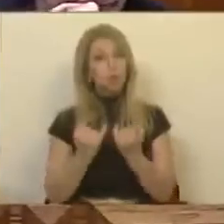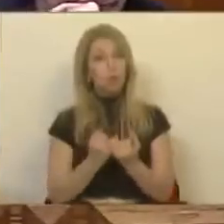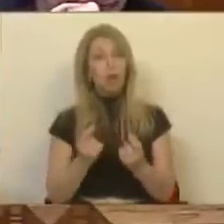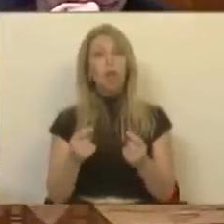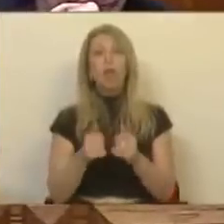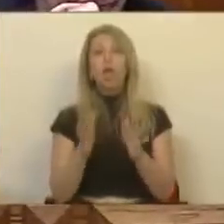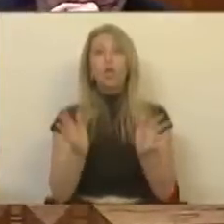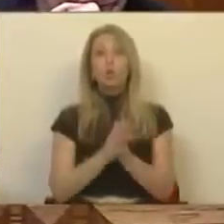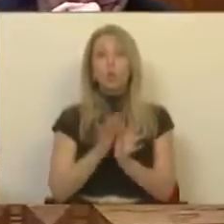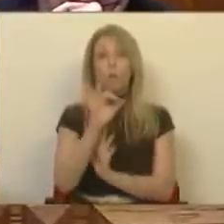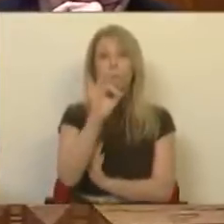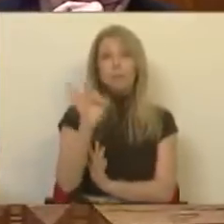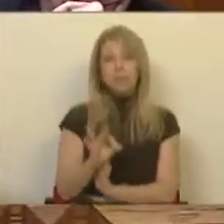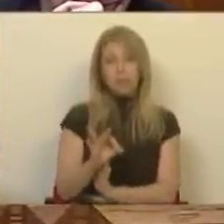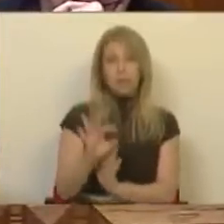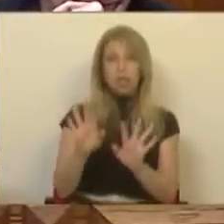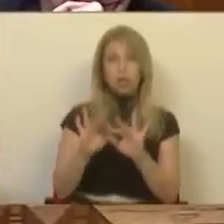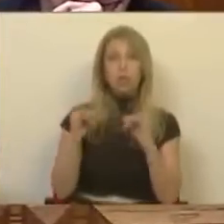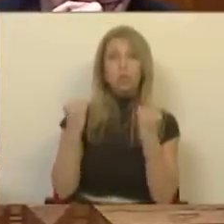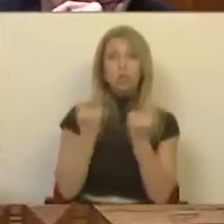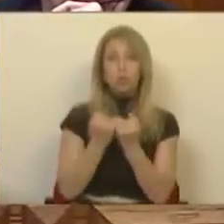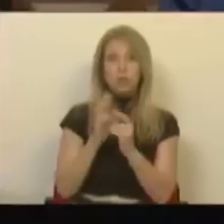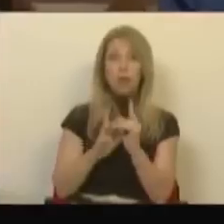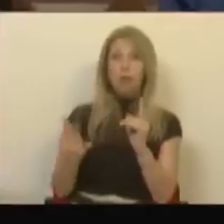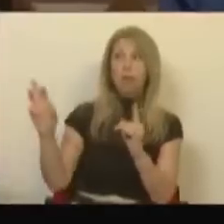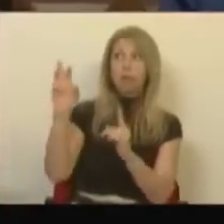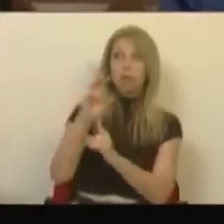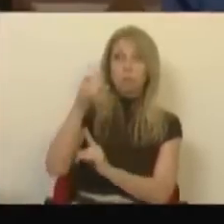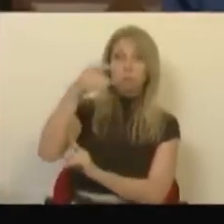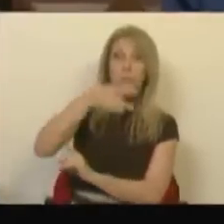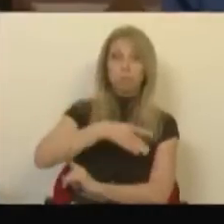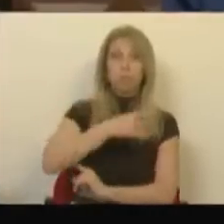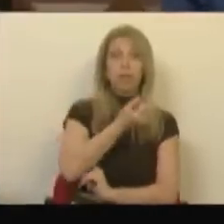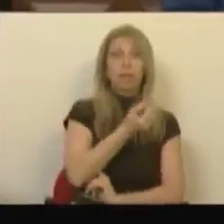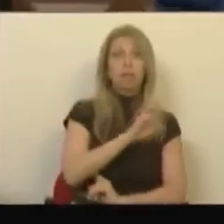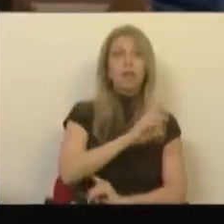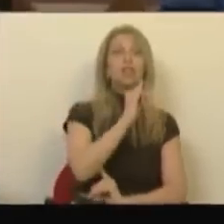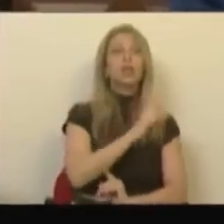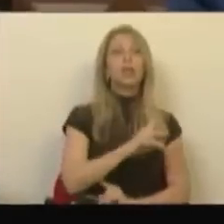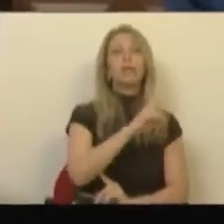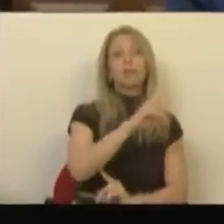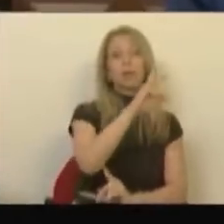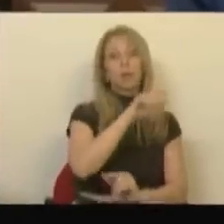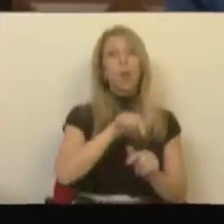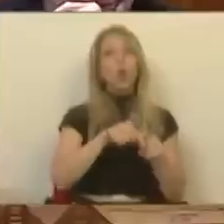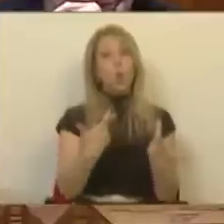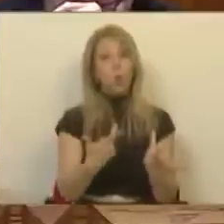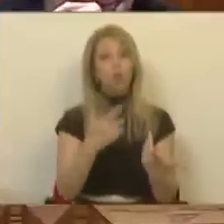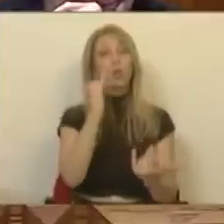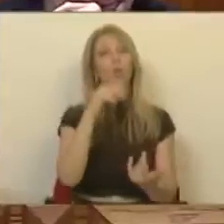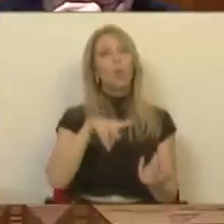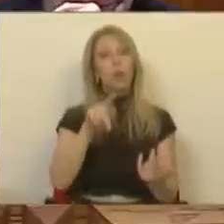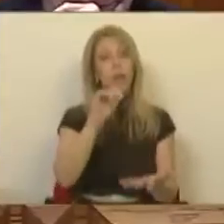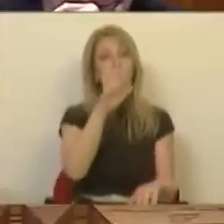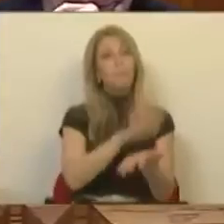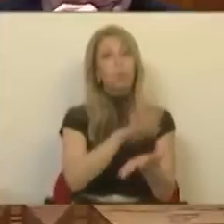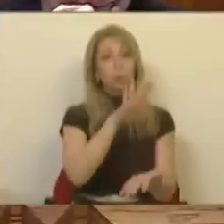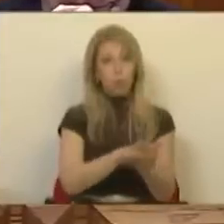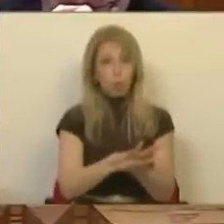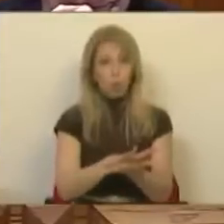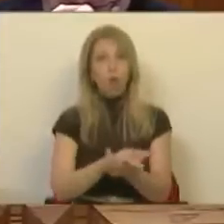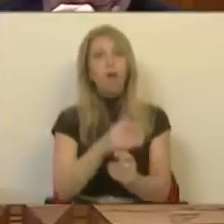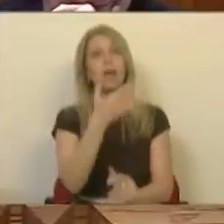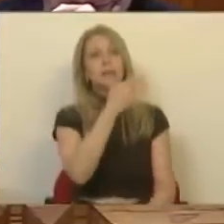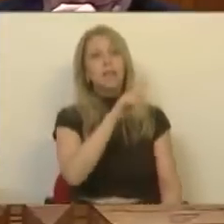indexando depois social subiu acima da taxa de inflação a taxa de inflação ainda hoje publicou o Ines o ano passado foi